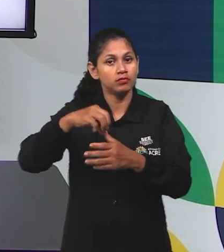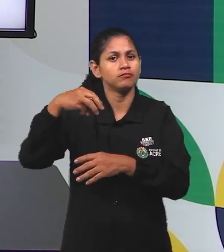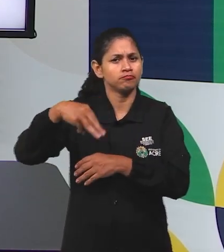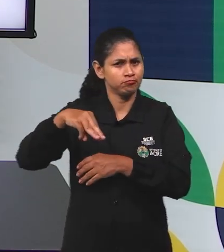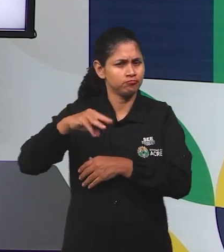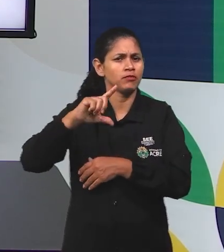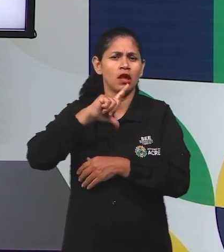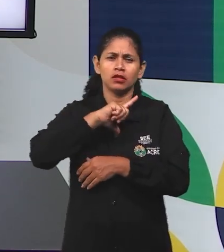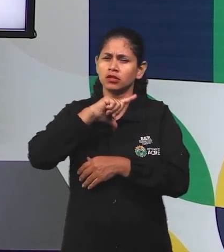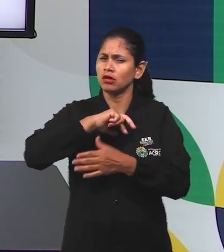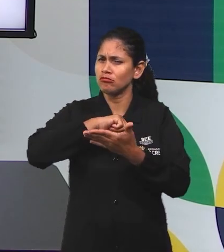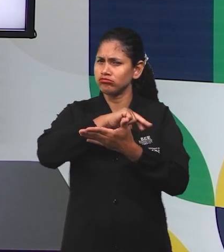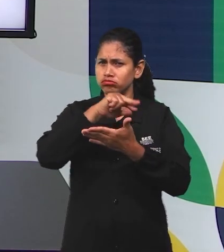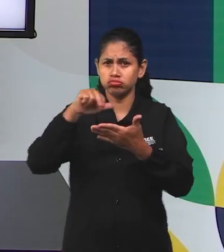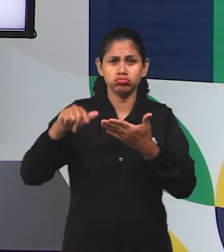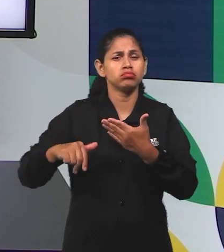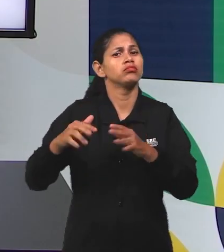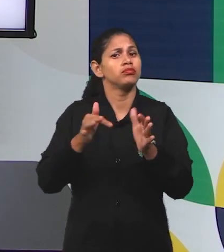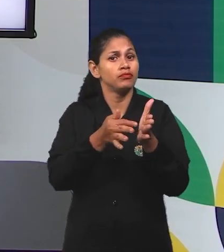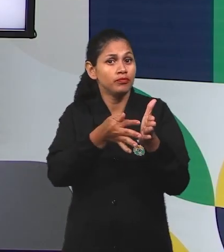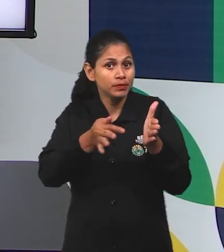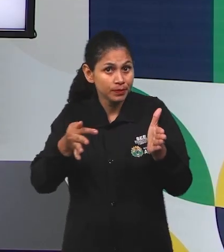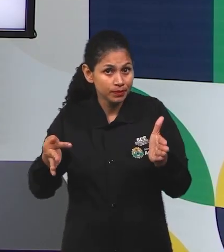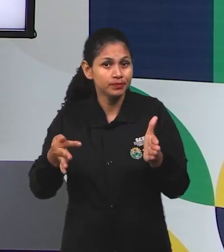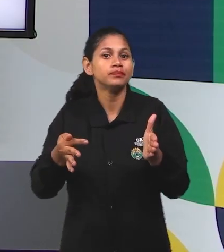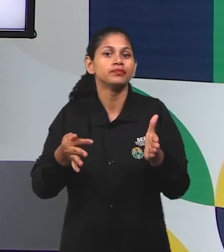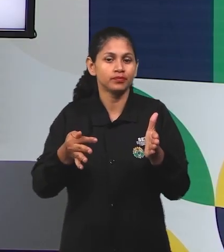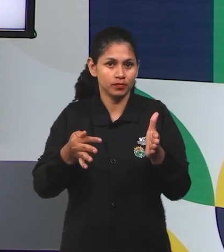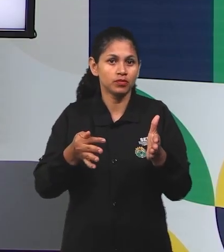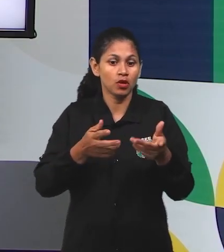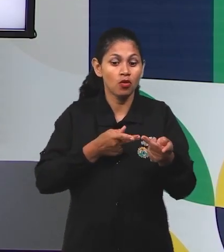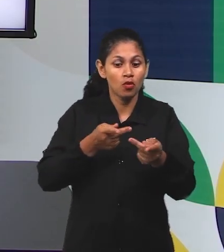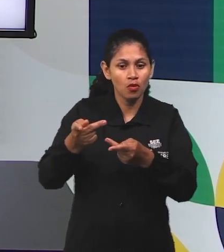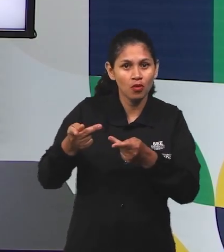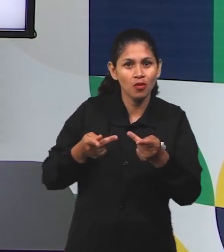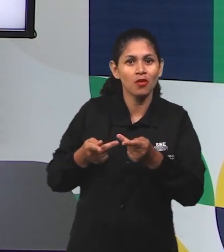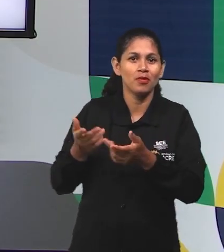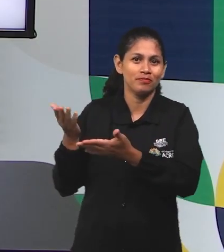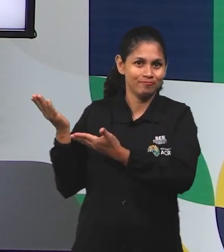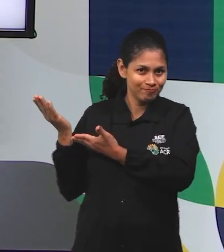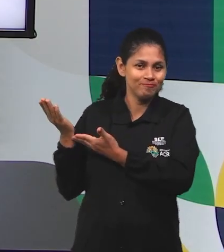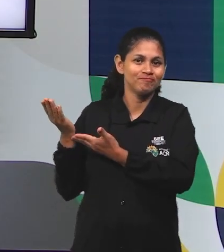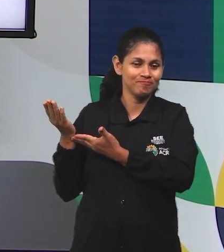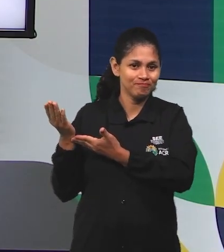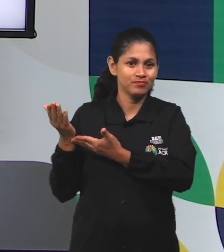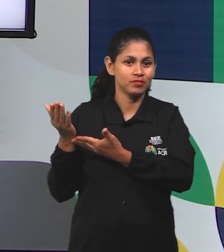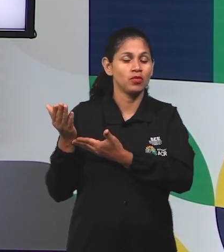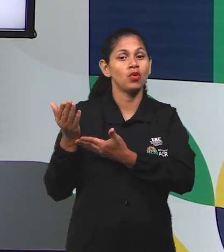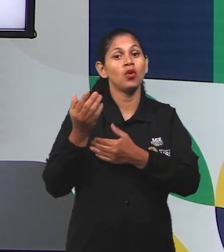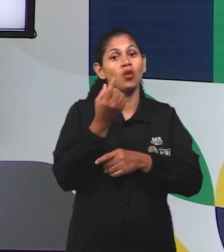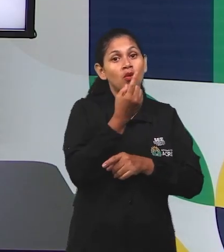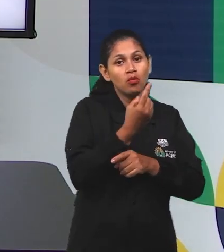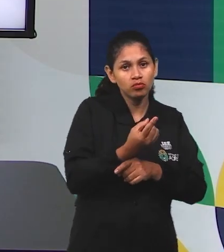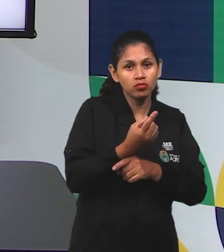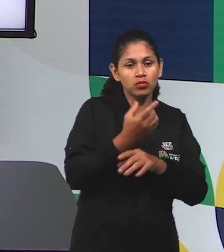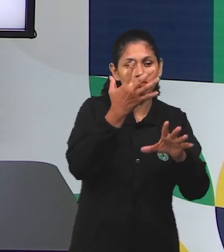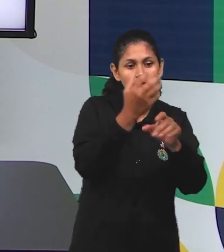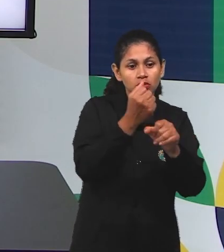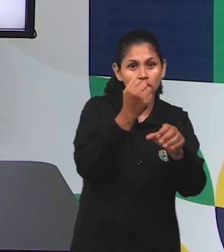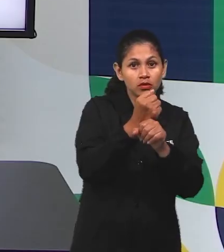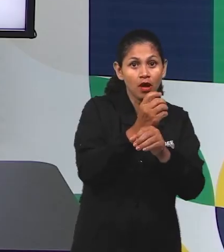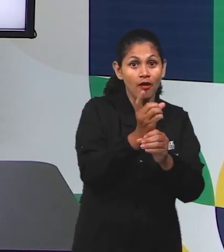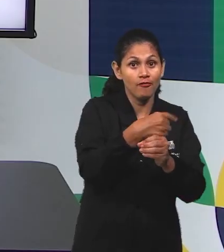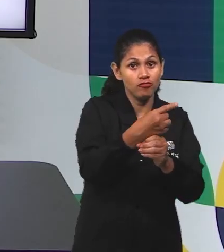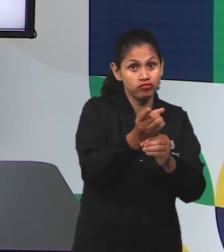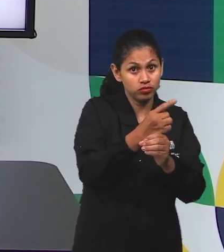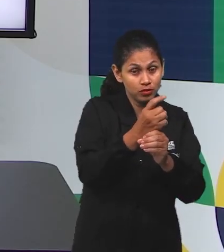várias fórmulas matemáticas na programação desse projeto. Uma delas calcula a velocidade e a outra vai fazer